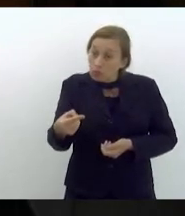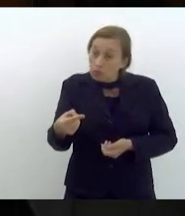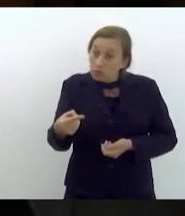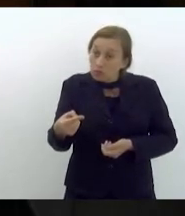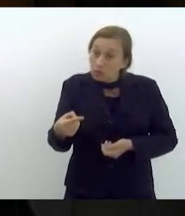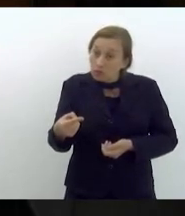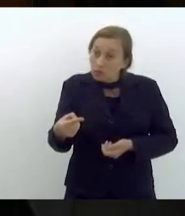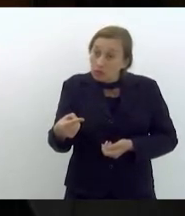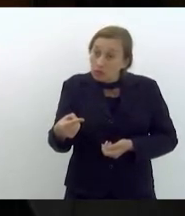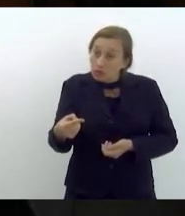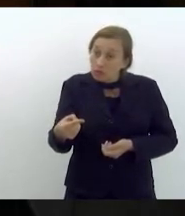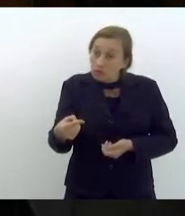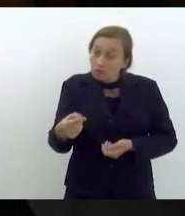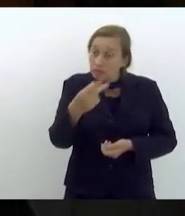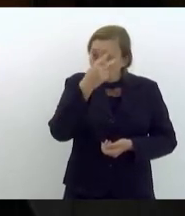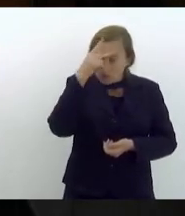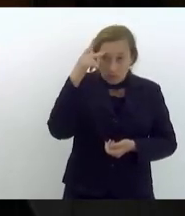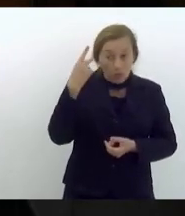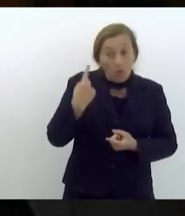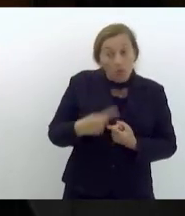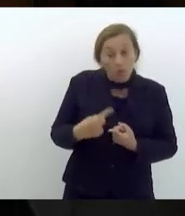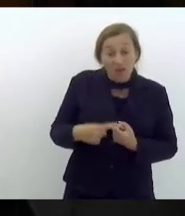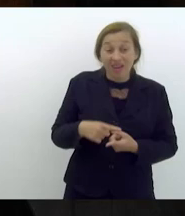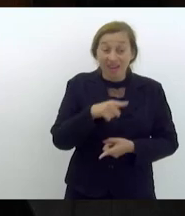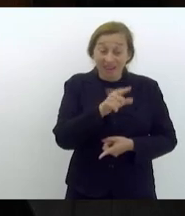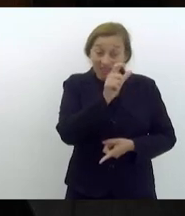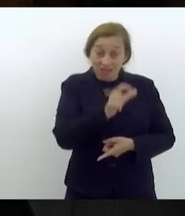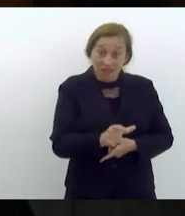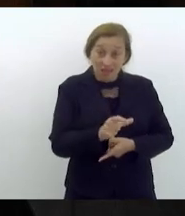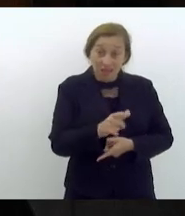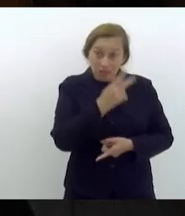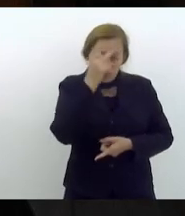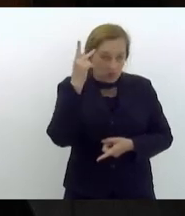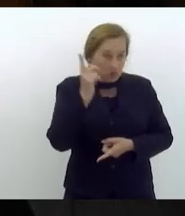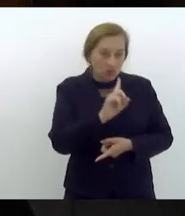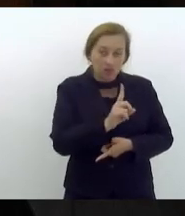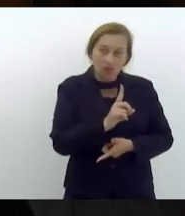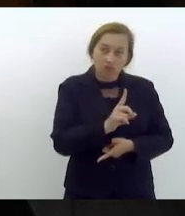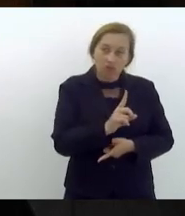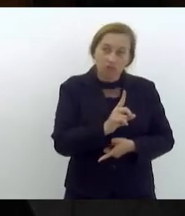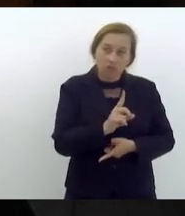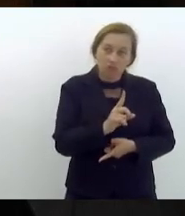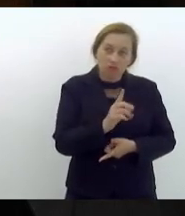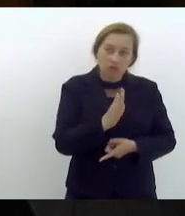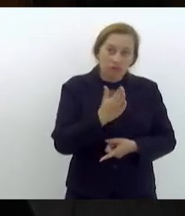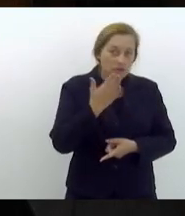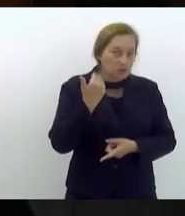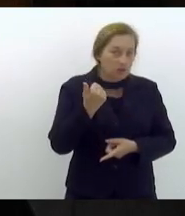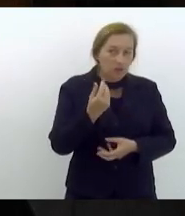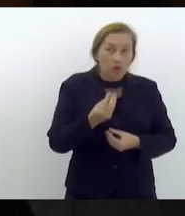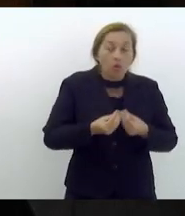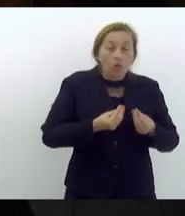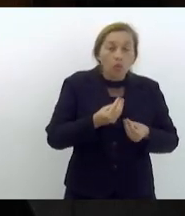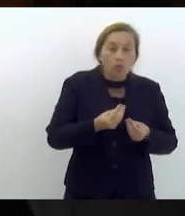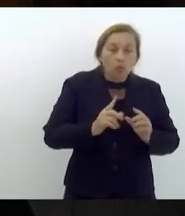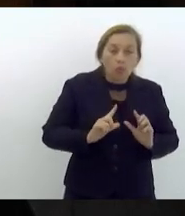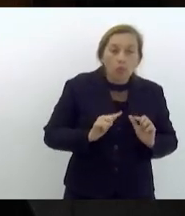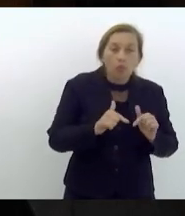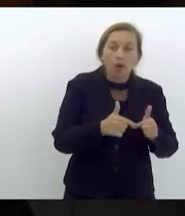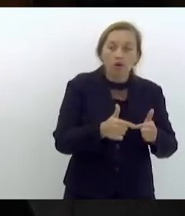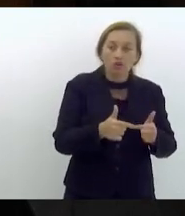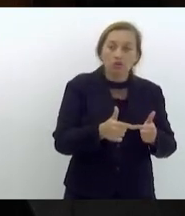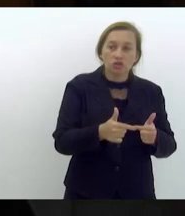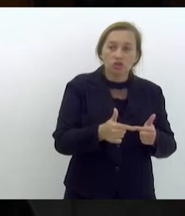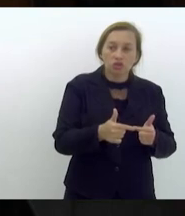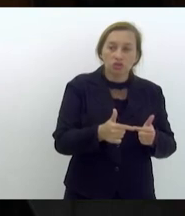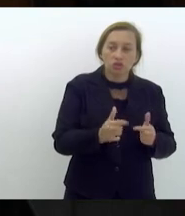este canal é um canal que não satisfaz aos parlamentares que estão